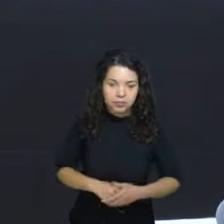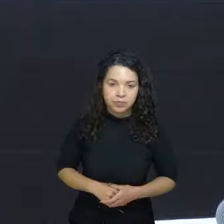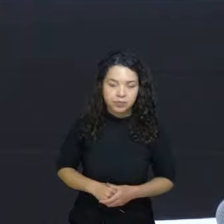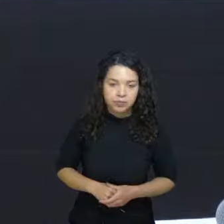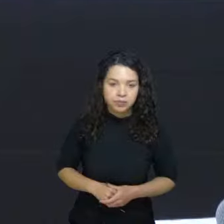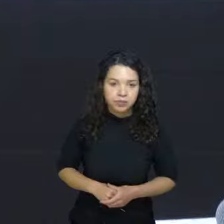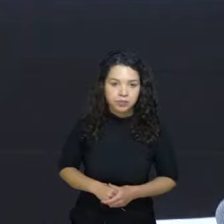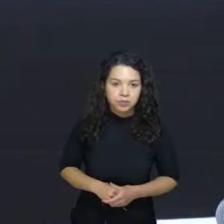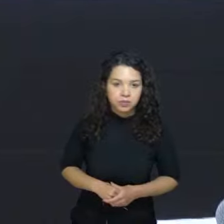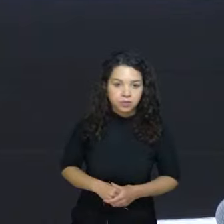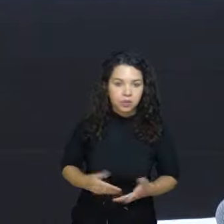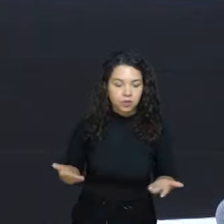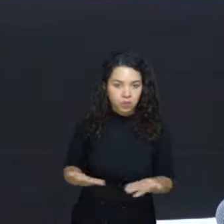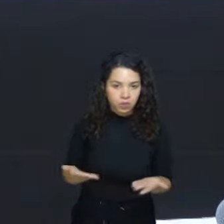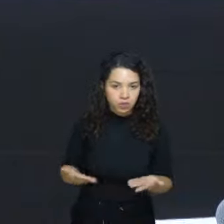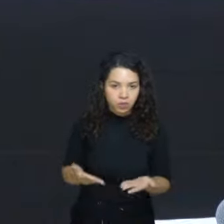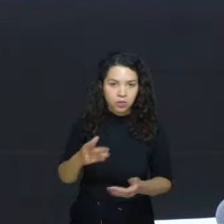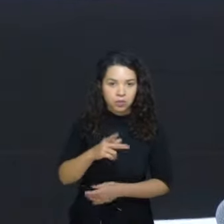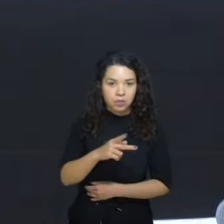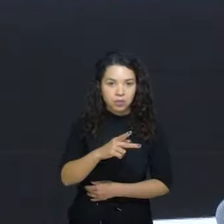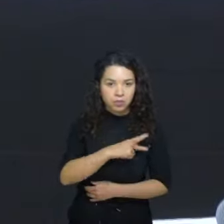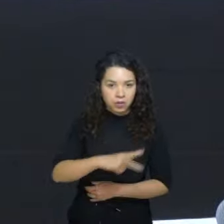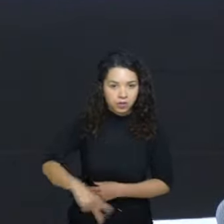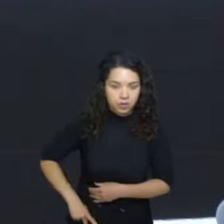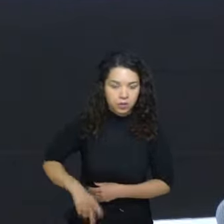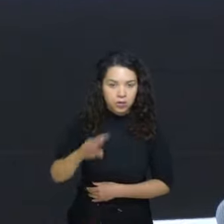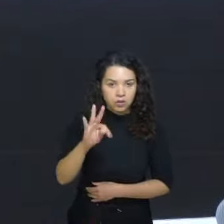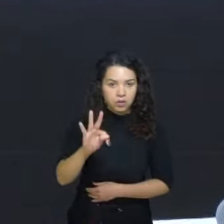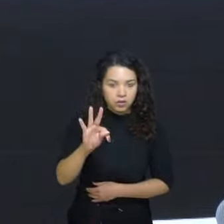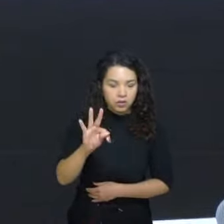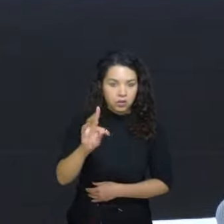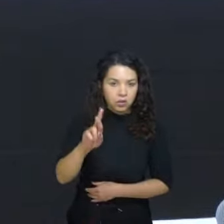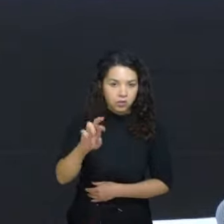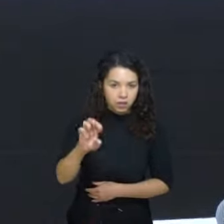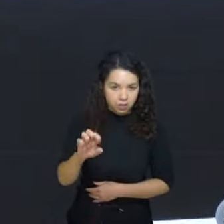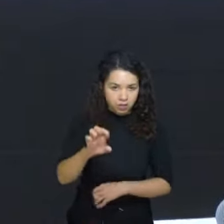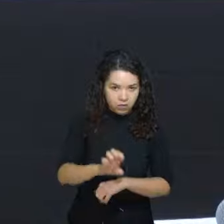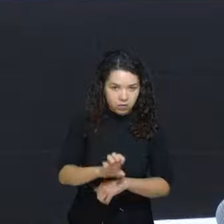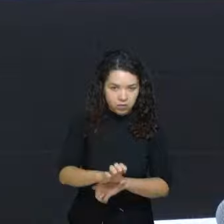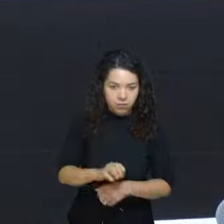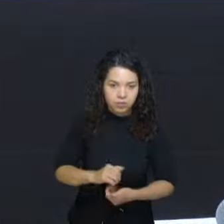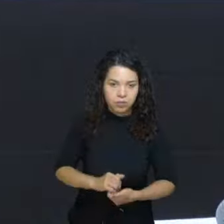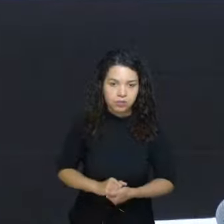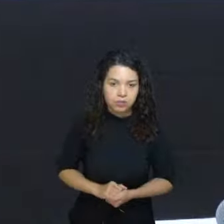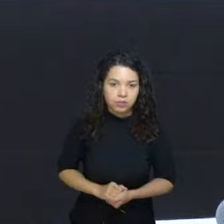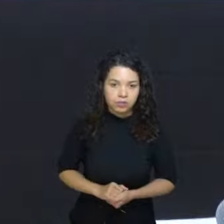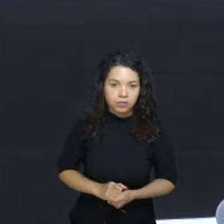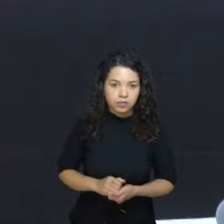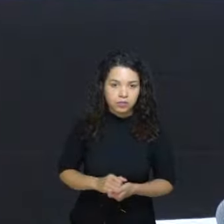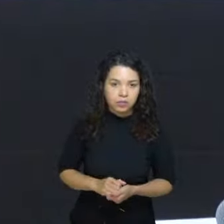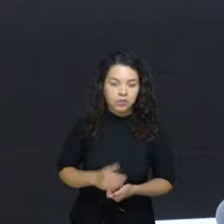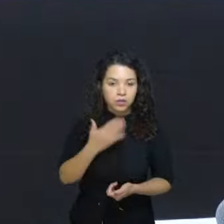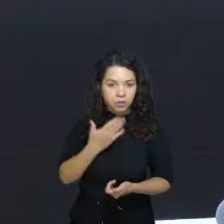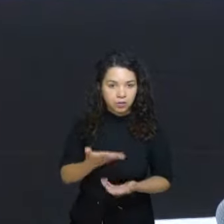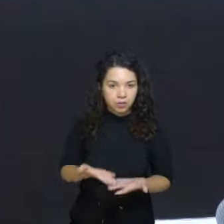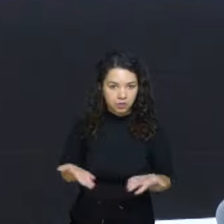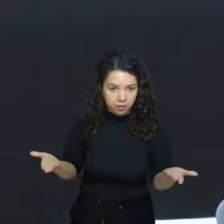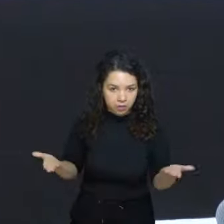atualmente a presidente do TRE de nosso estado eh eu abro um parênteses pedindo venha aos